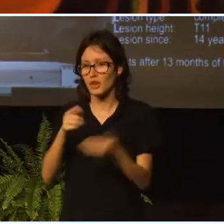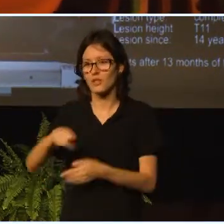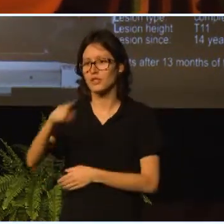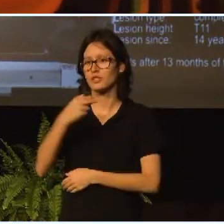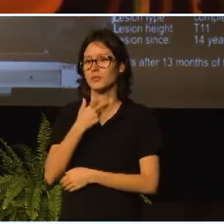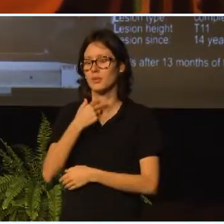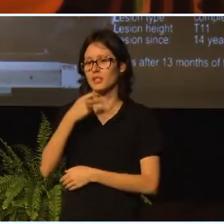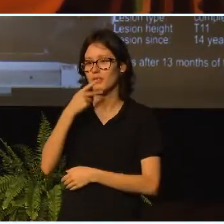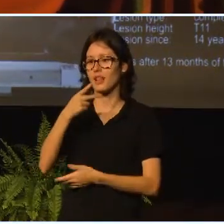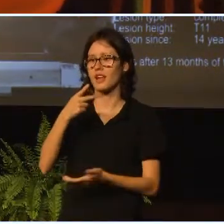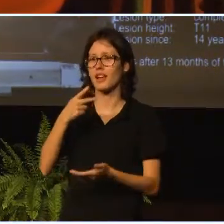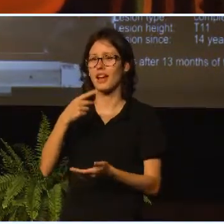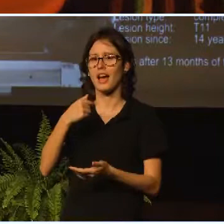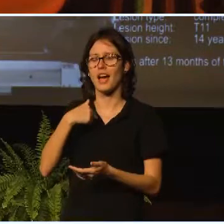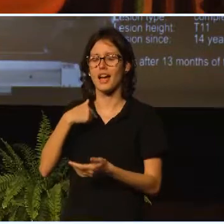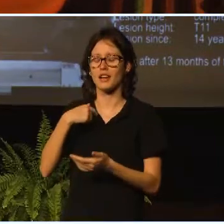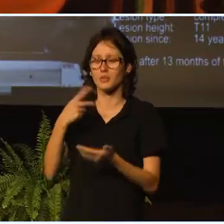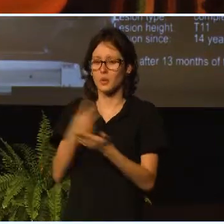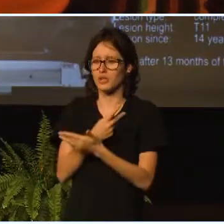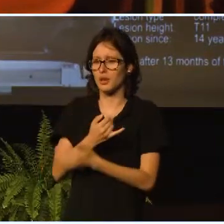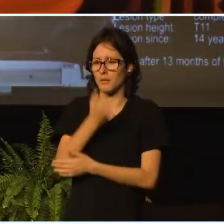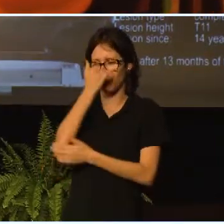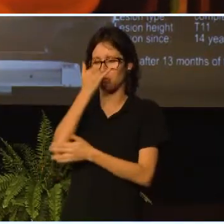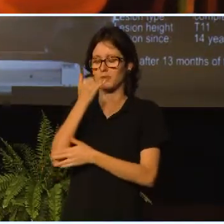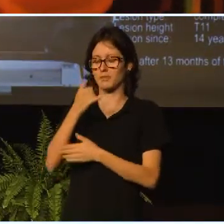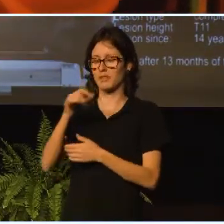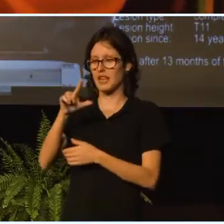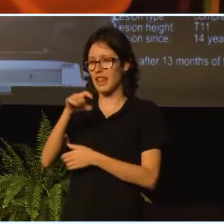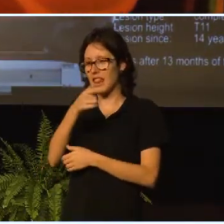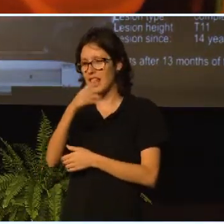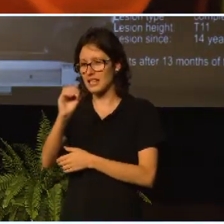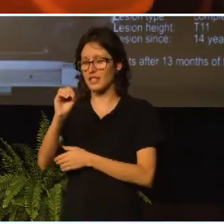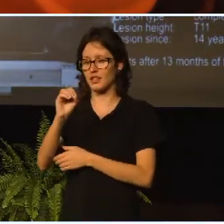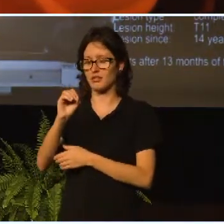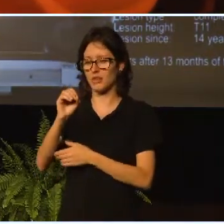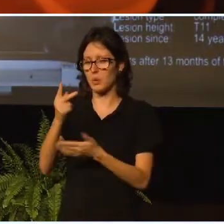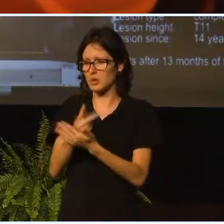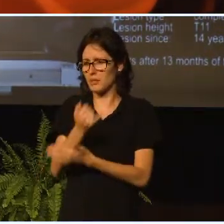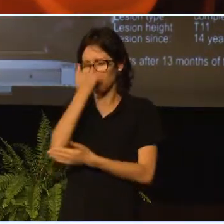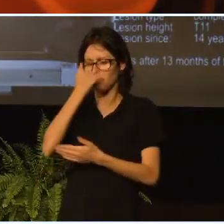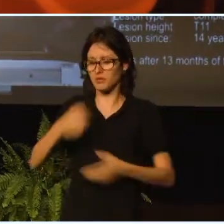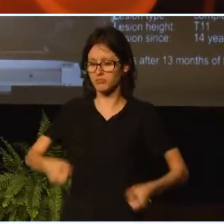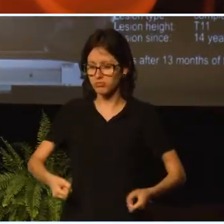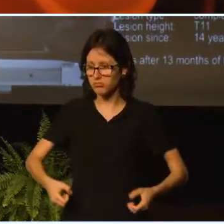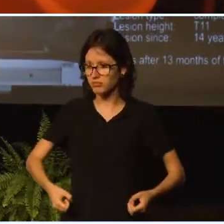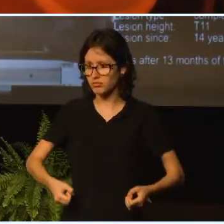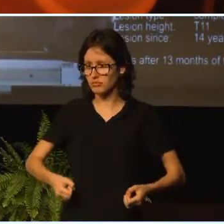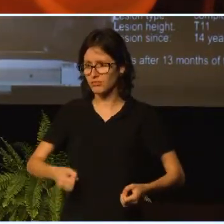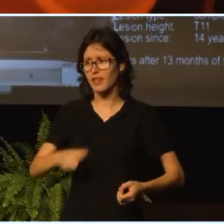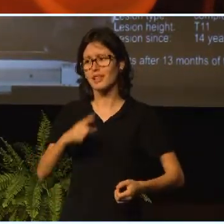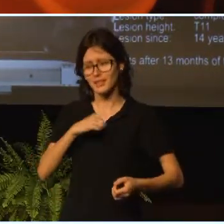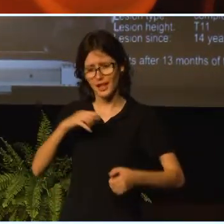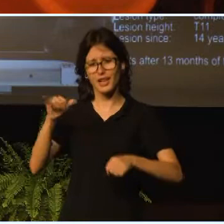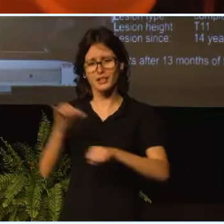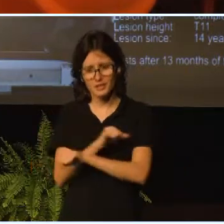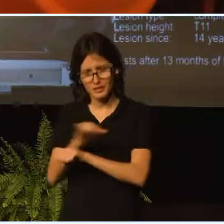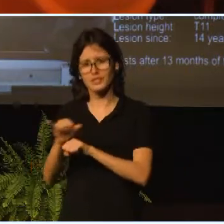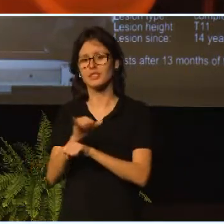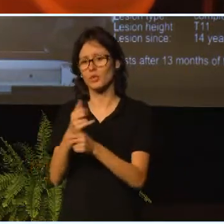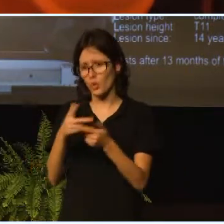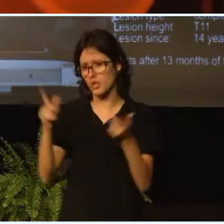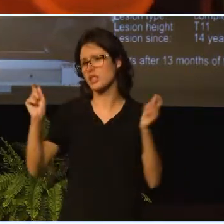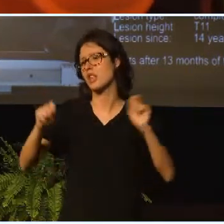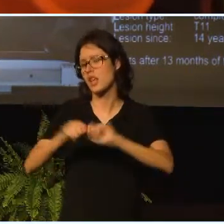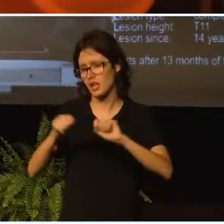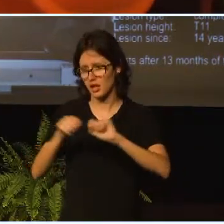você não pode mais falar que teve lesão medular, não tem o que fazer, fica na cadeira de roda. Tem muito o que se fazer. Tem muito o que se